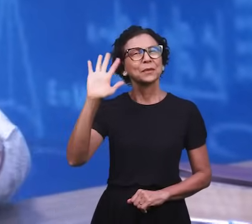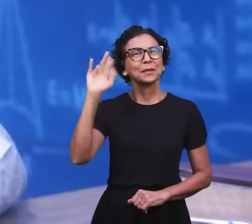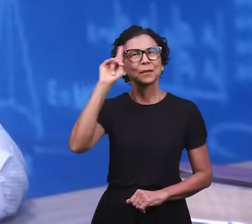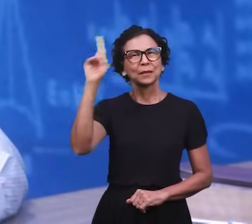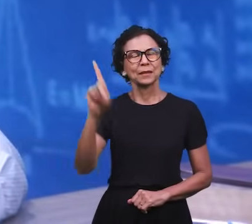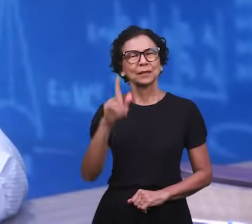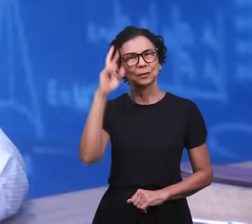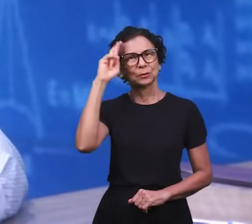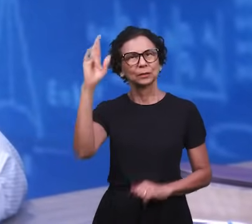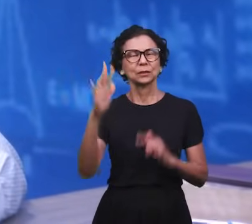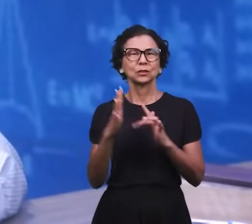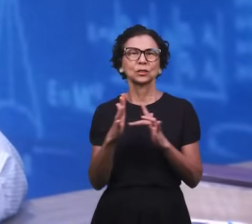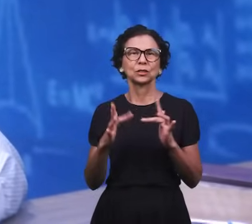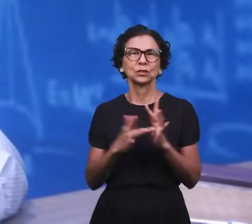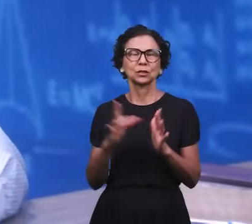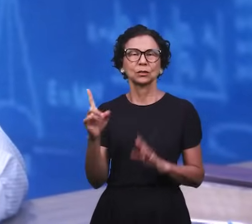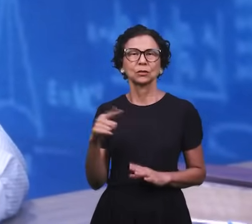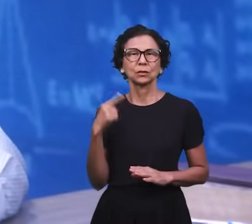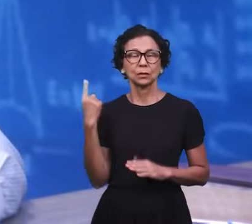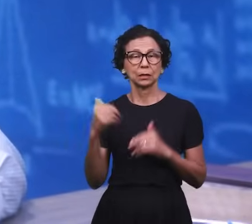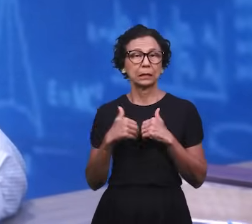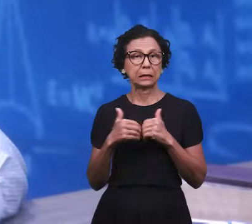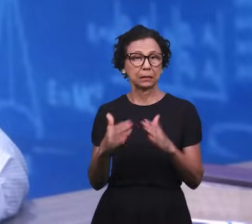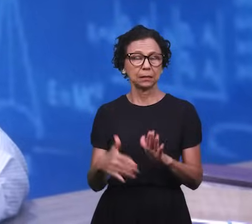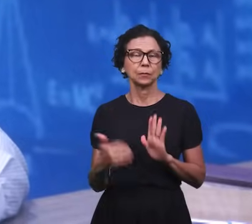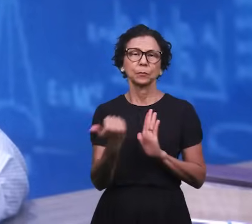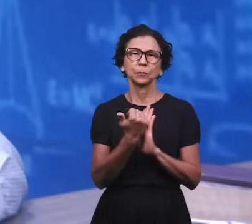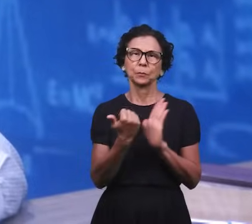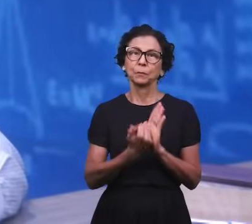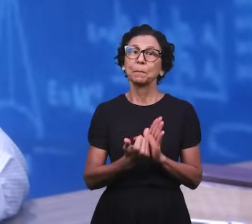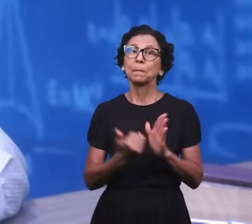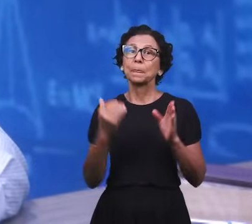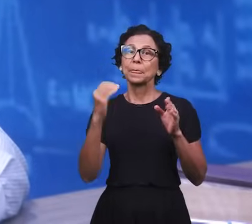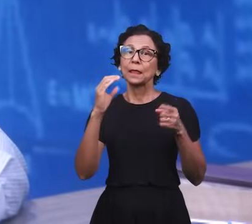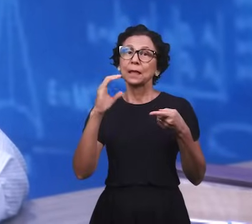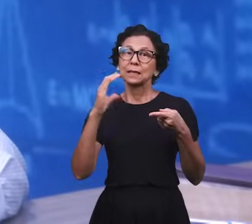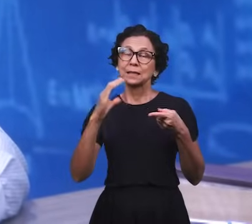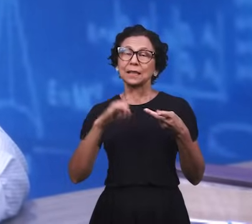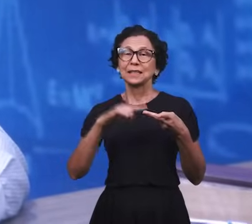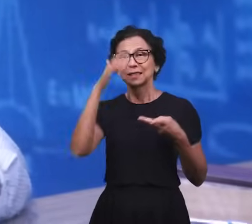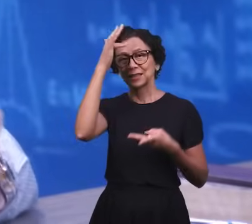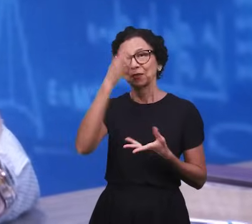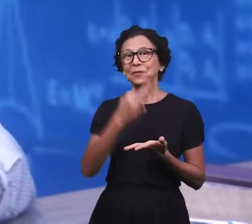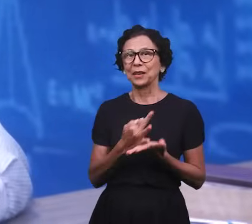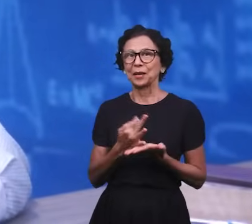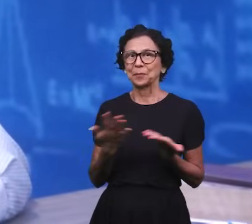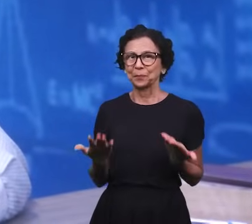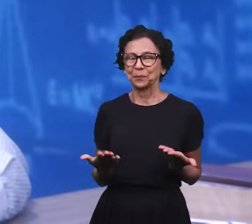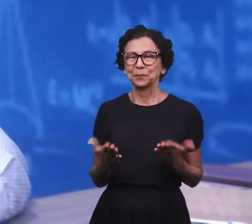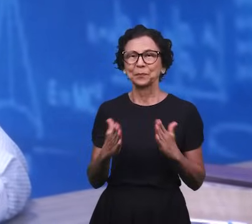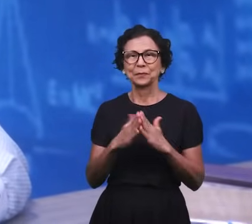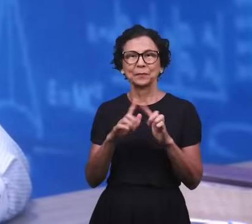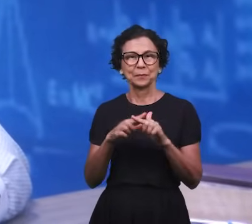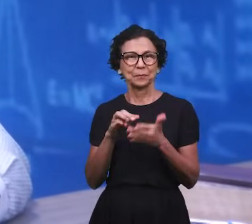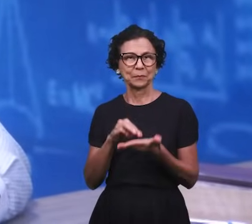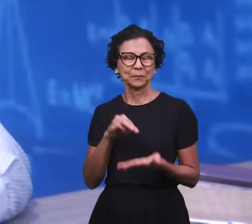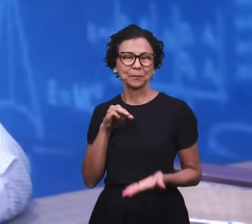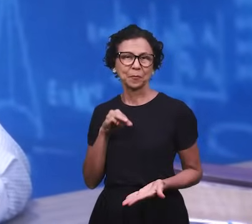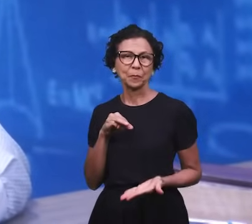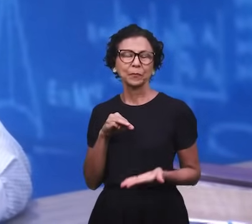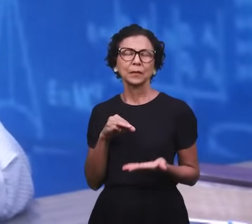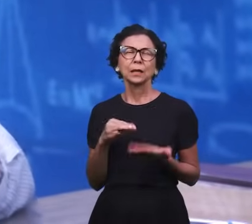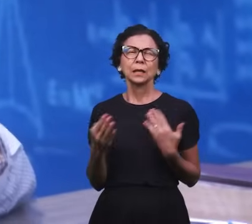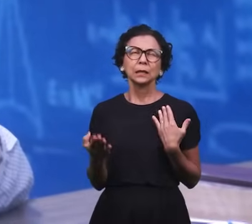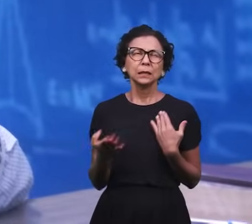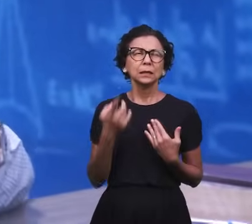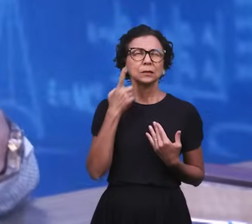Olá, irmãos, a paz do Senhor Jesus. Nós estamos iniciando mais um programa Ciência e Fé da Igreja Cristã Maranata.